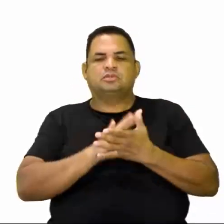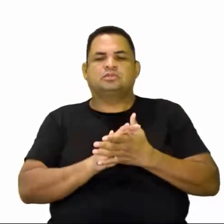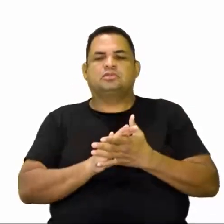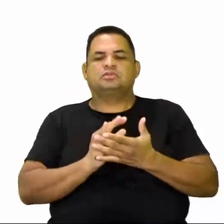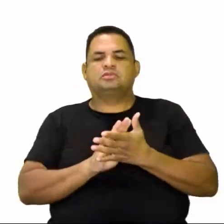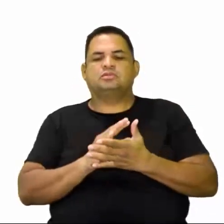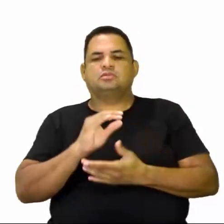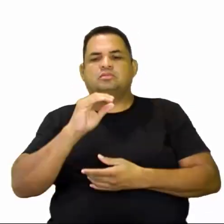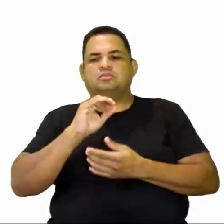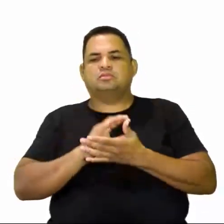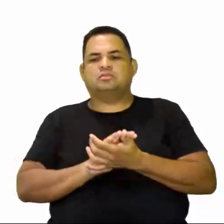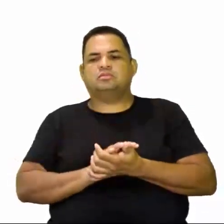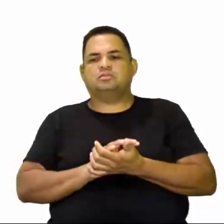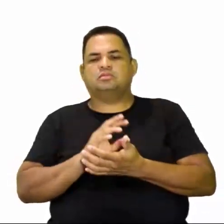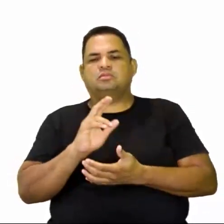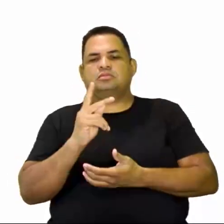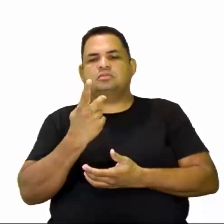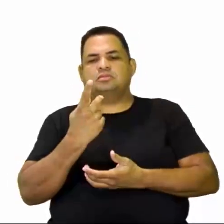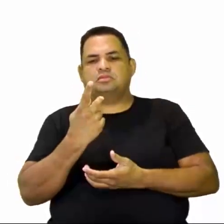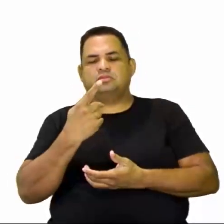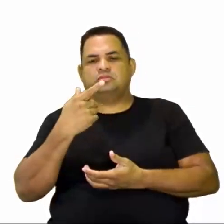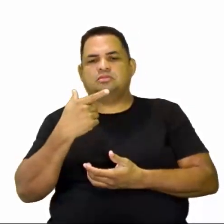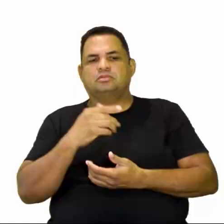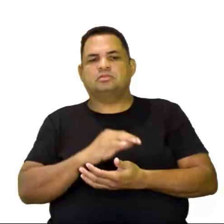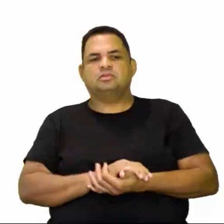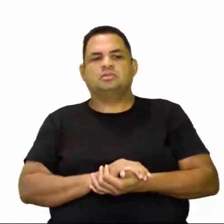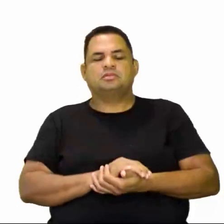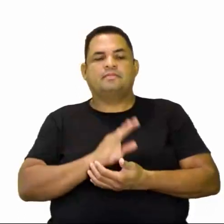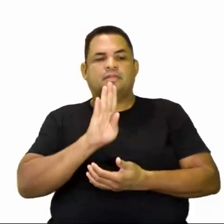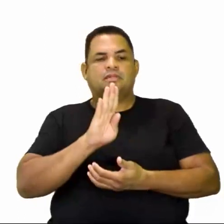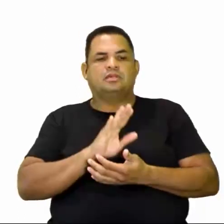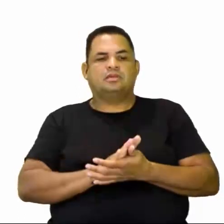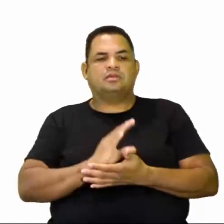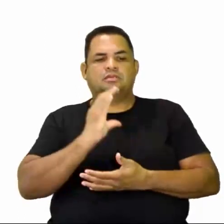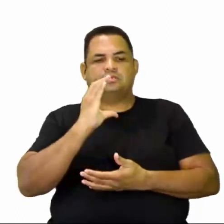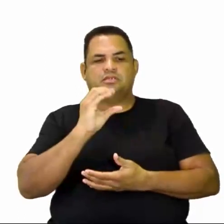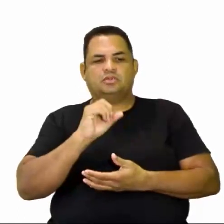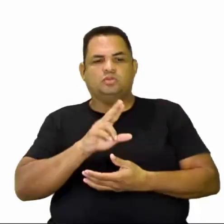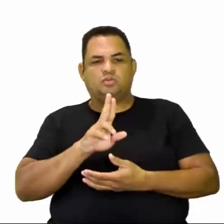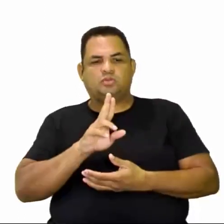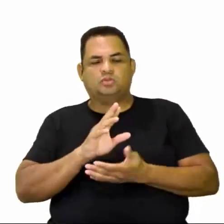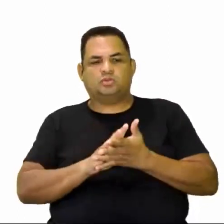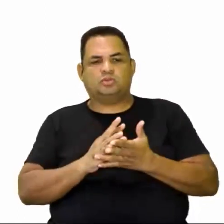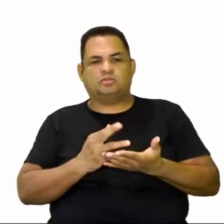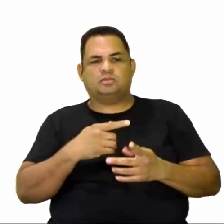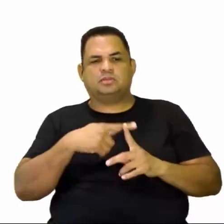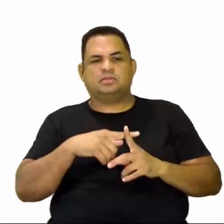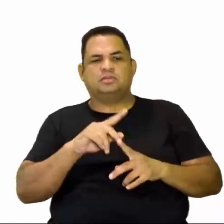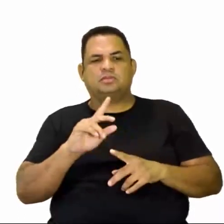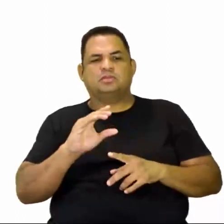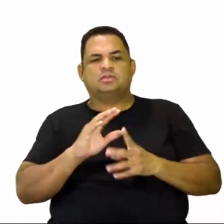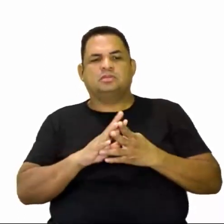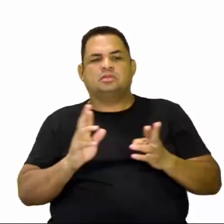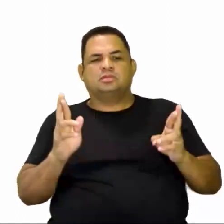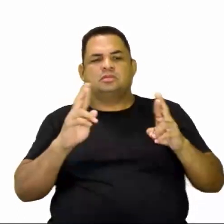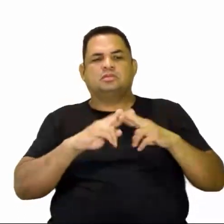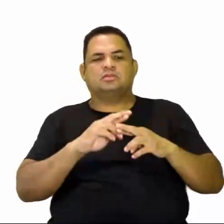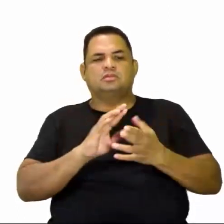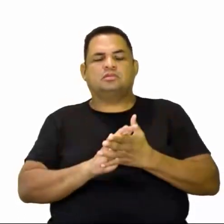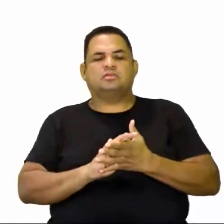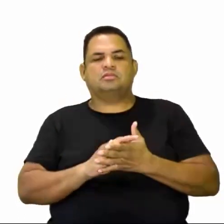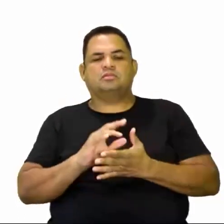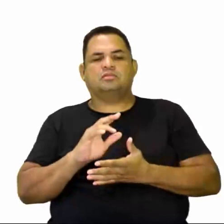hidrogênio. Na letra B, eu tenho metal cobre reagindo com ácido